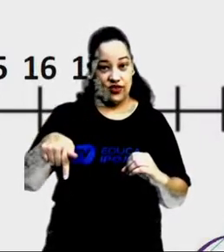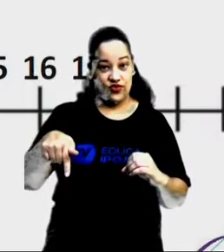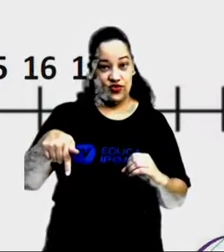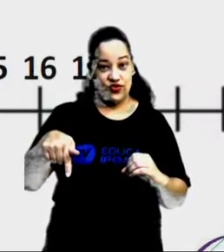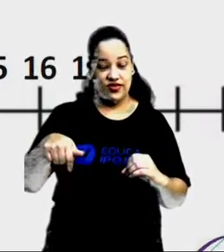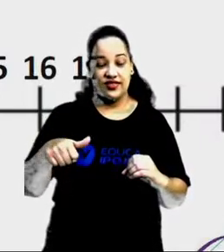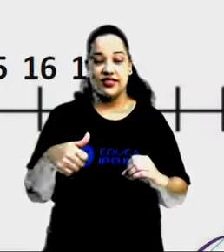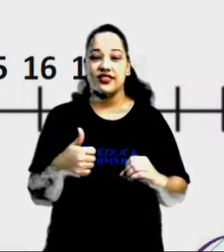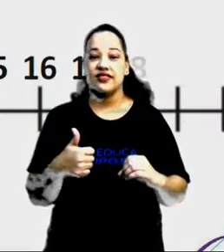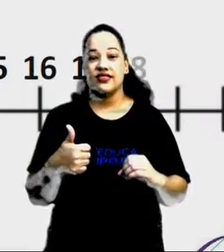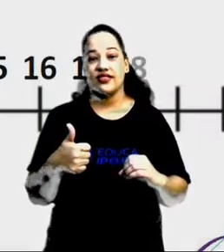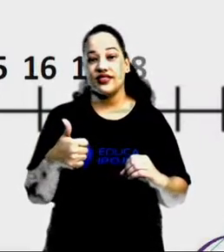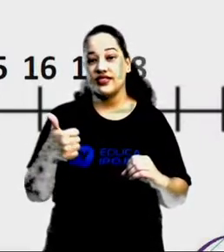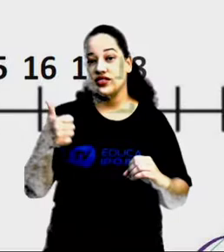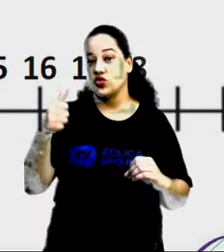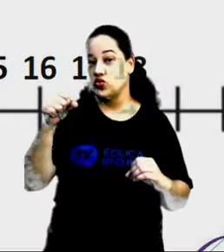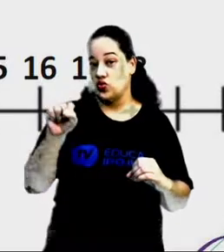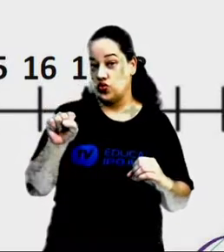17,